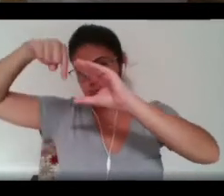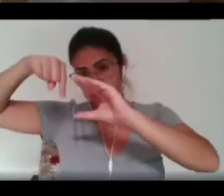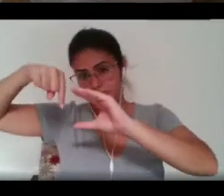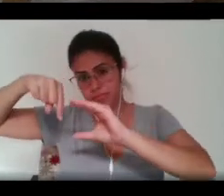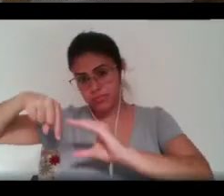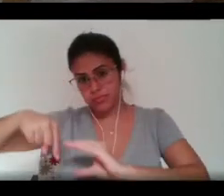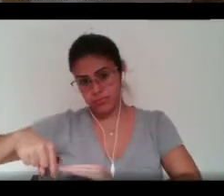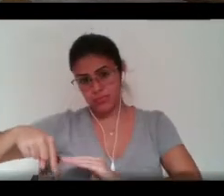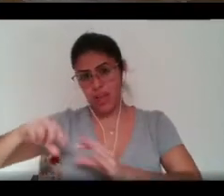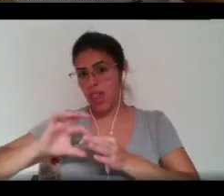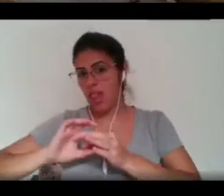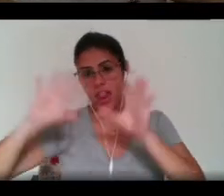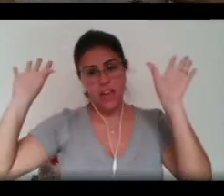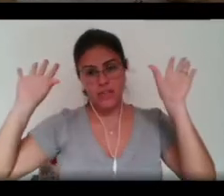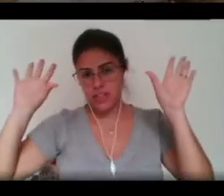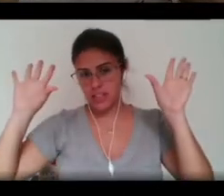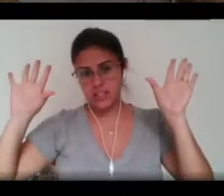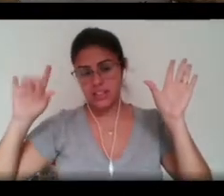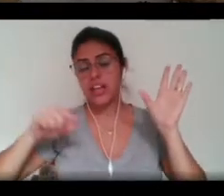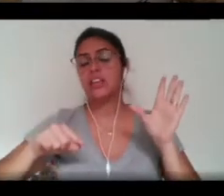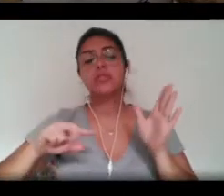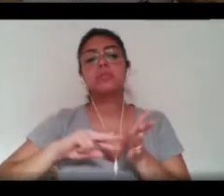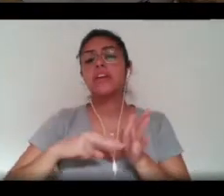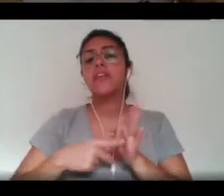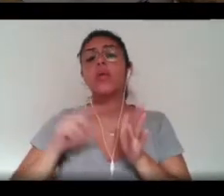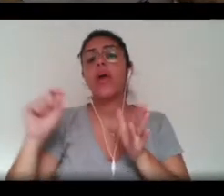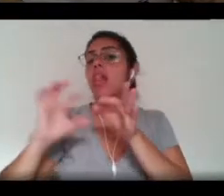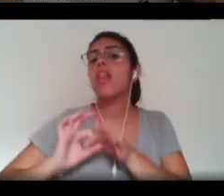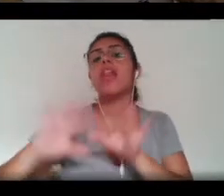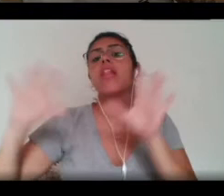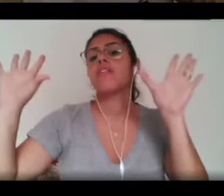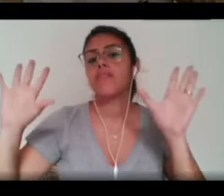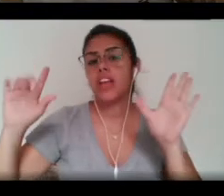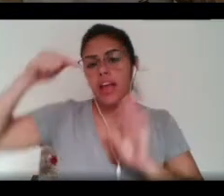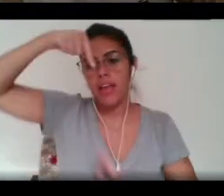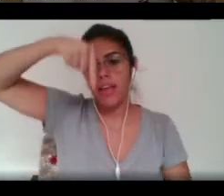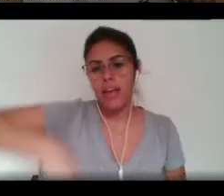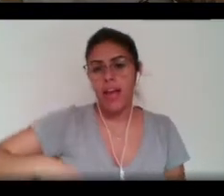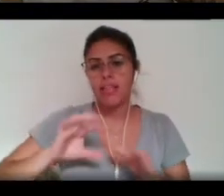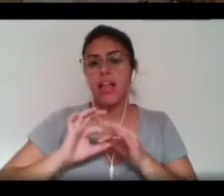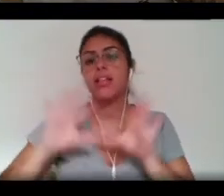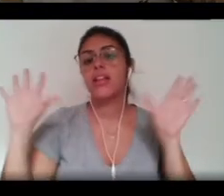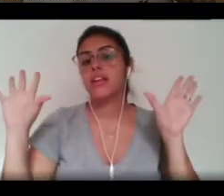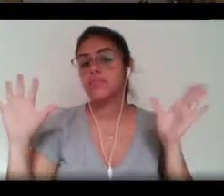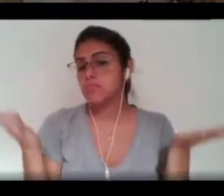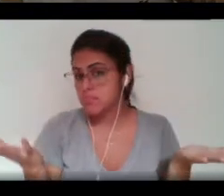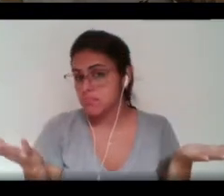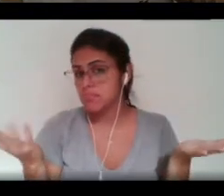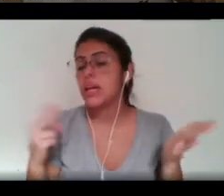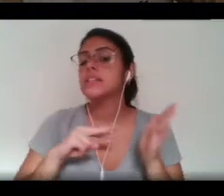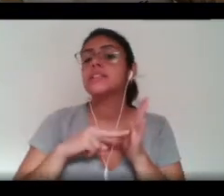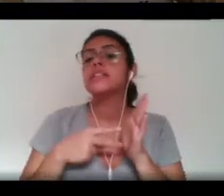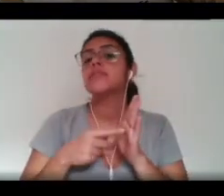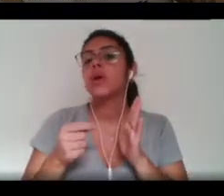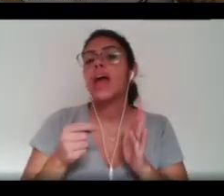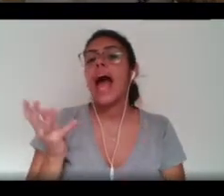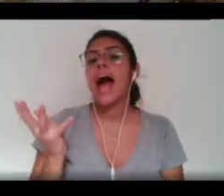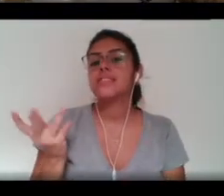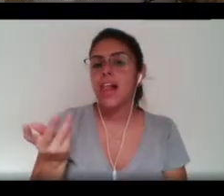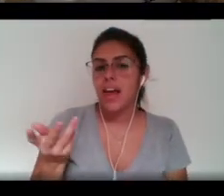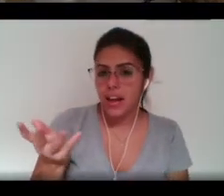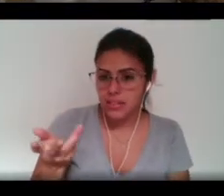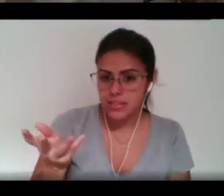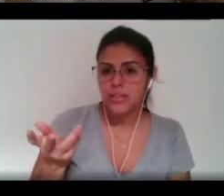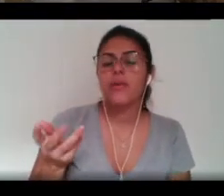queda livre. Então, a partir daqui, eu tenho queda livre. O que quer dizer queda livre?